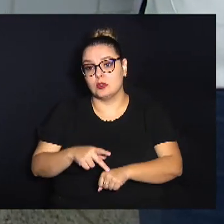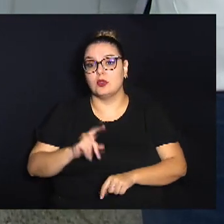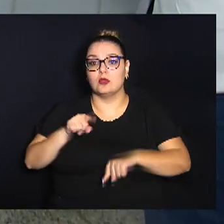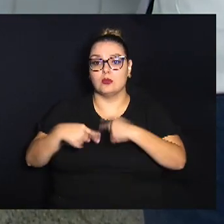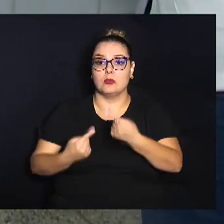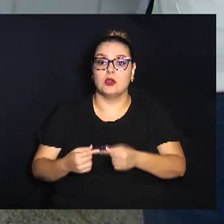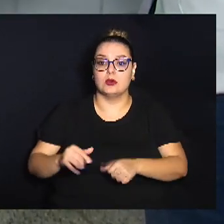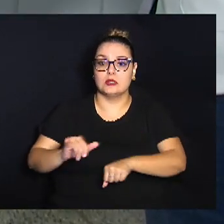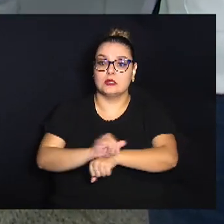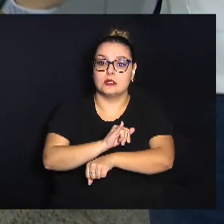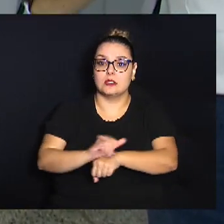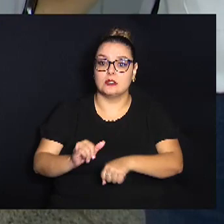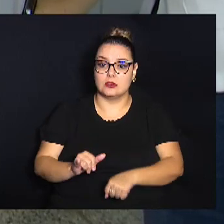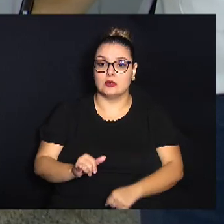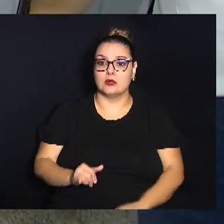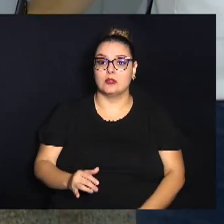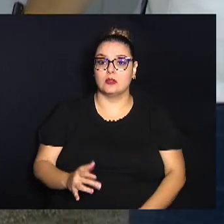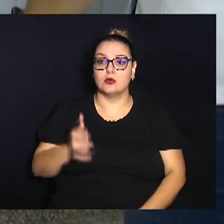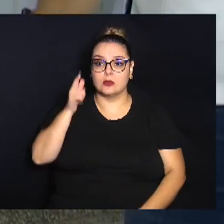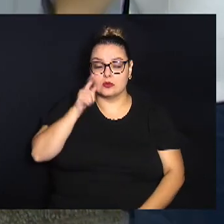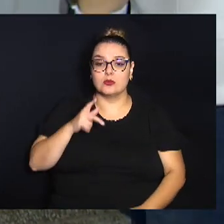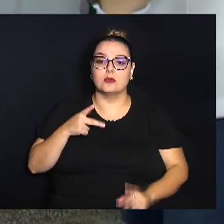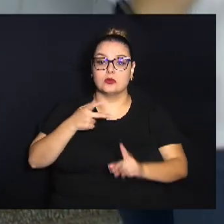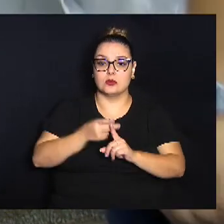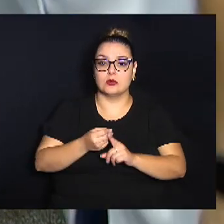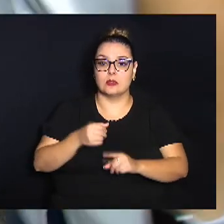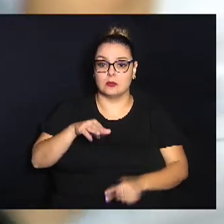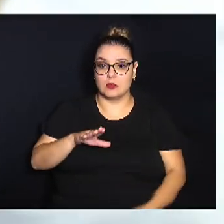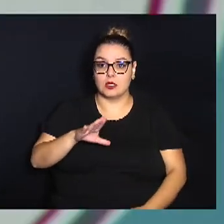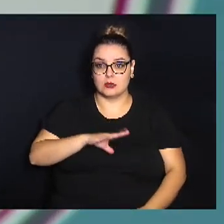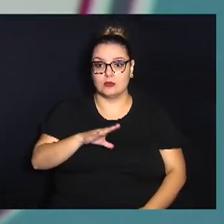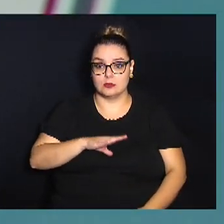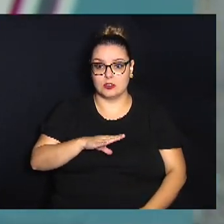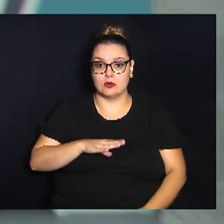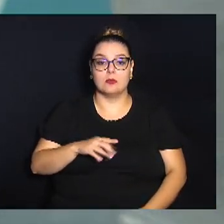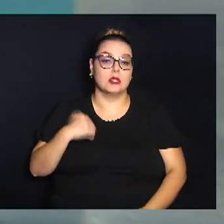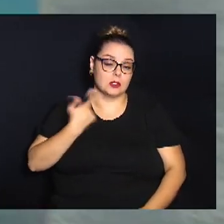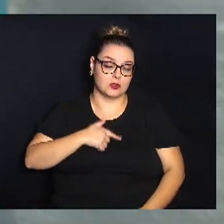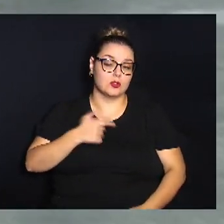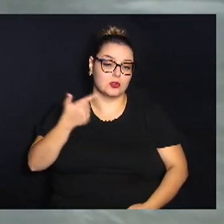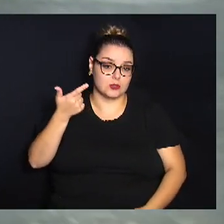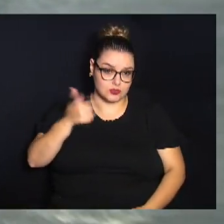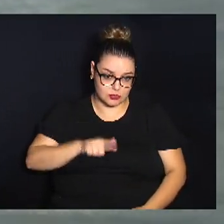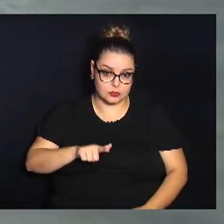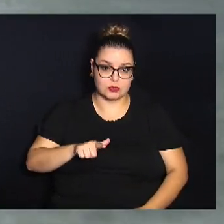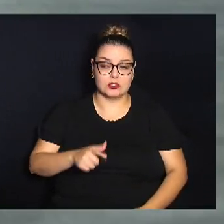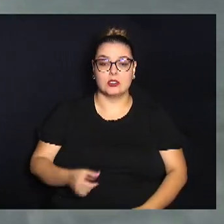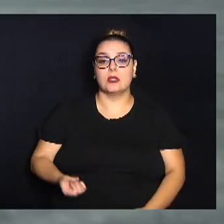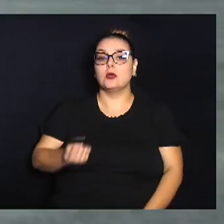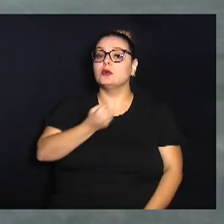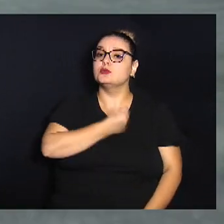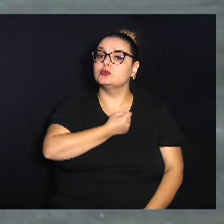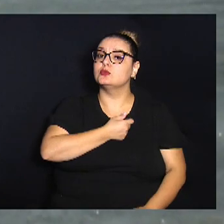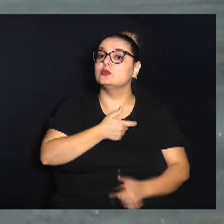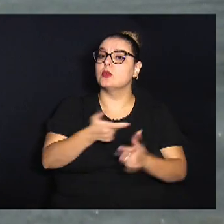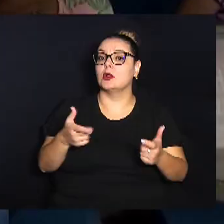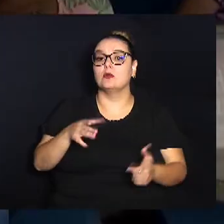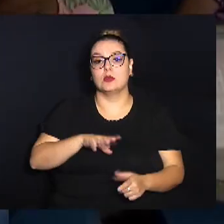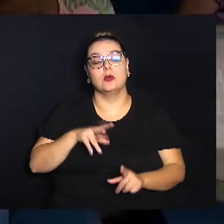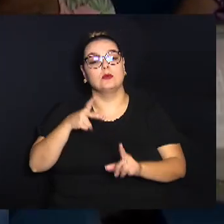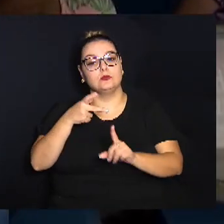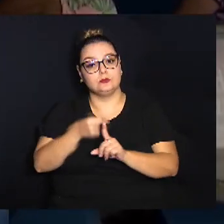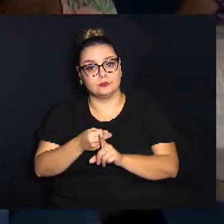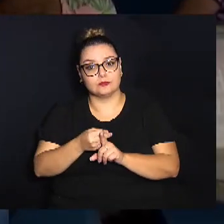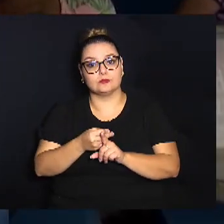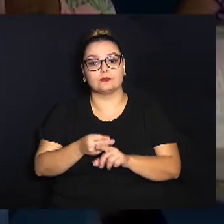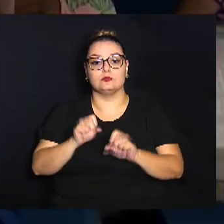estratégia é para conseguir ofertar essas vacinas para mais municípios. Então, para que a gente garanta aí um número maior de municípios com doses para